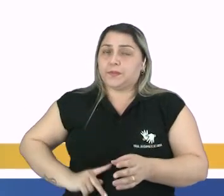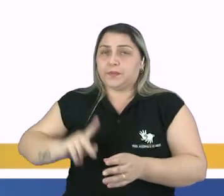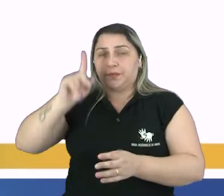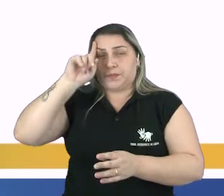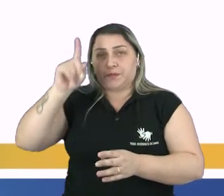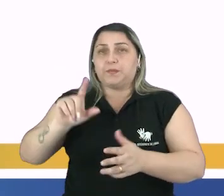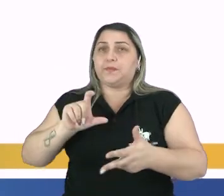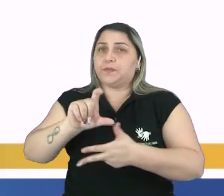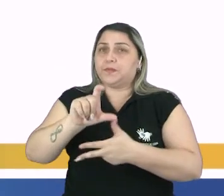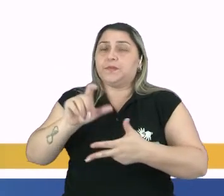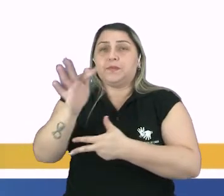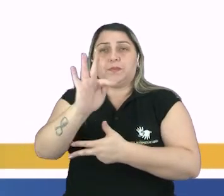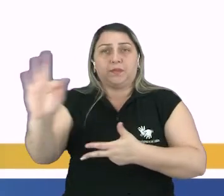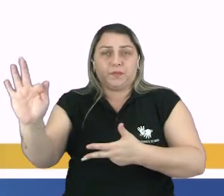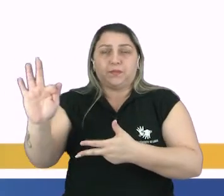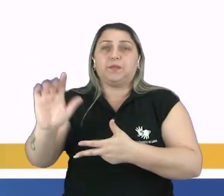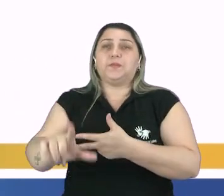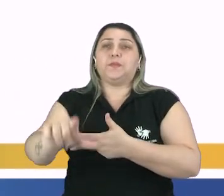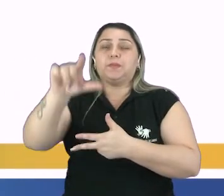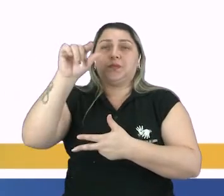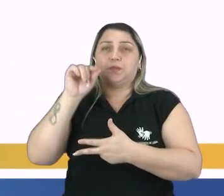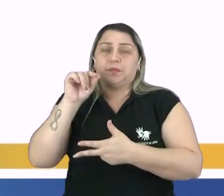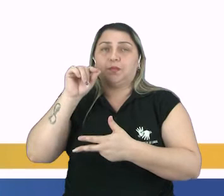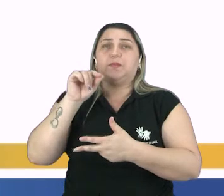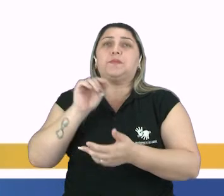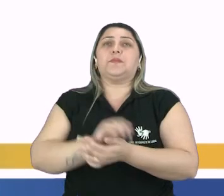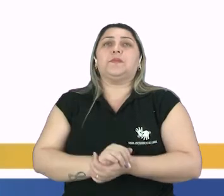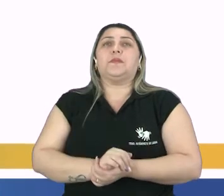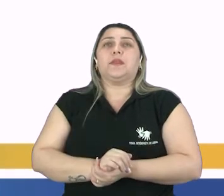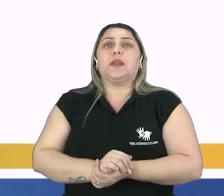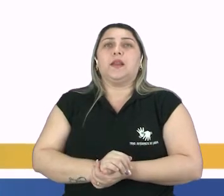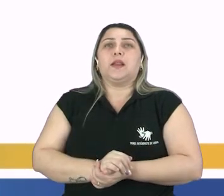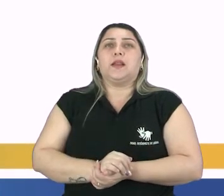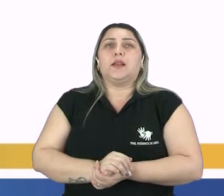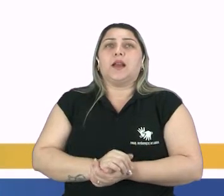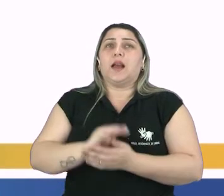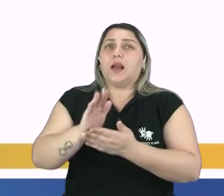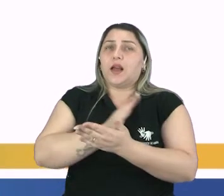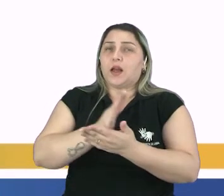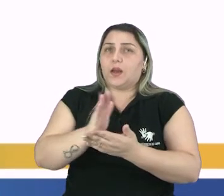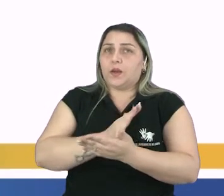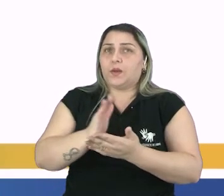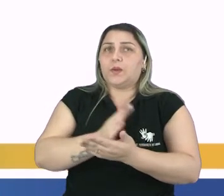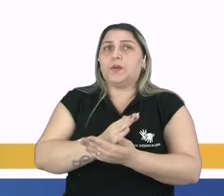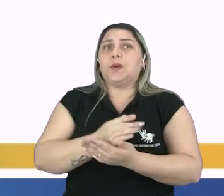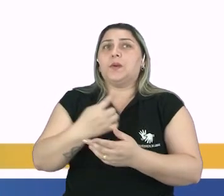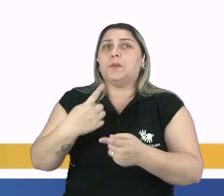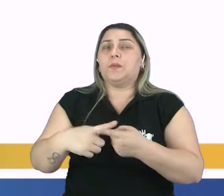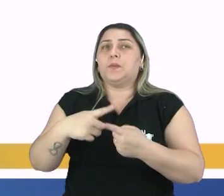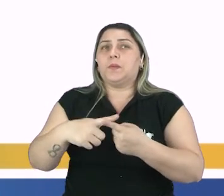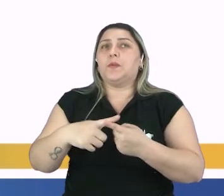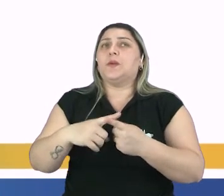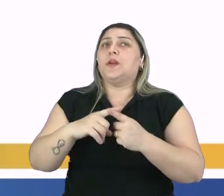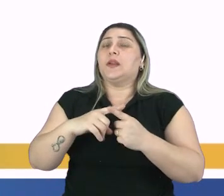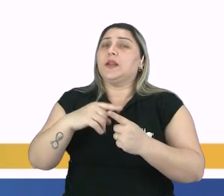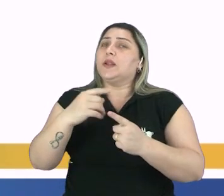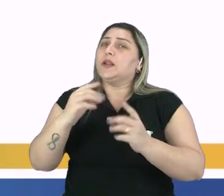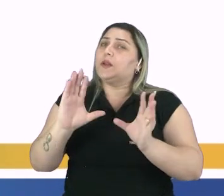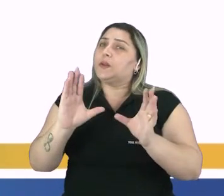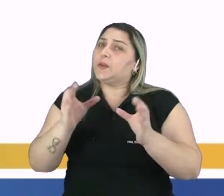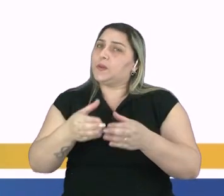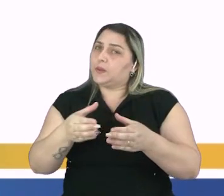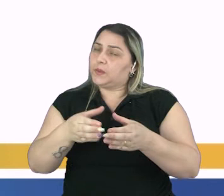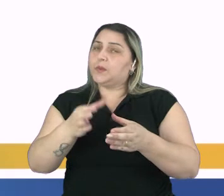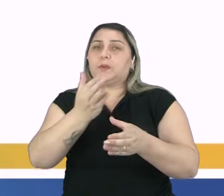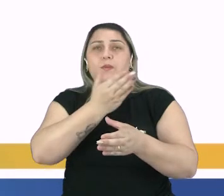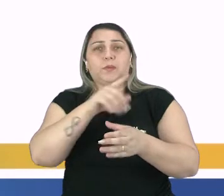do Executivo Federal eram eleitos indiretamente, sendo alguns deles eleitos por colégio eleitoral, certo? Igual